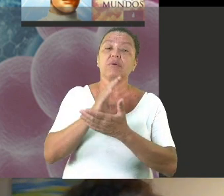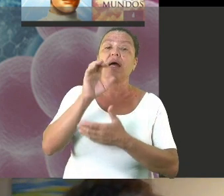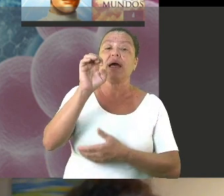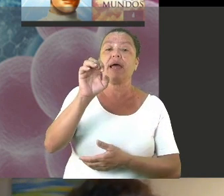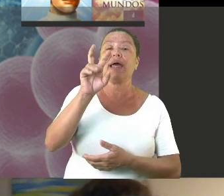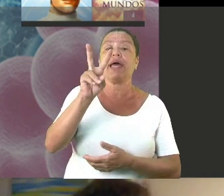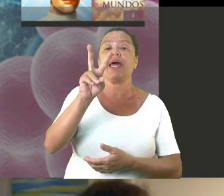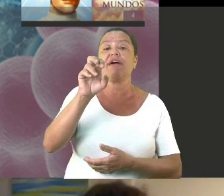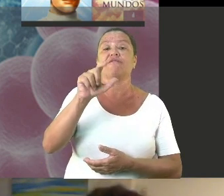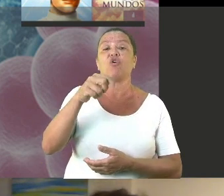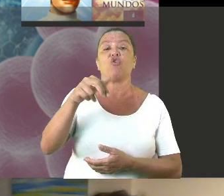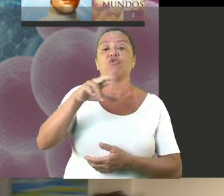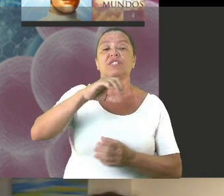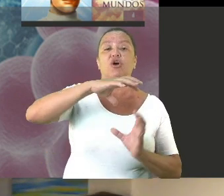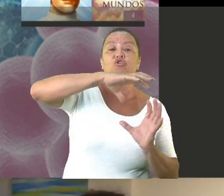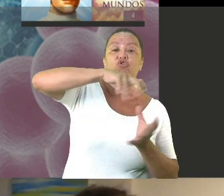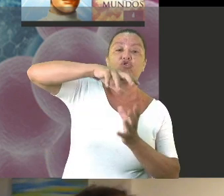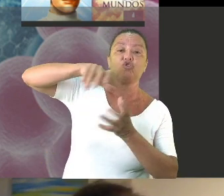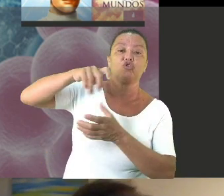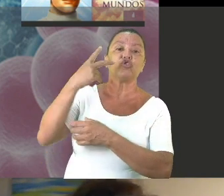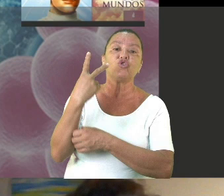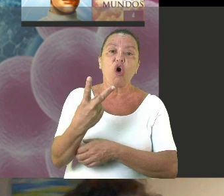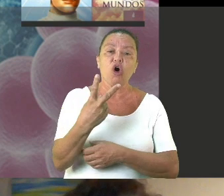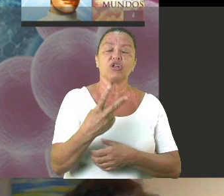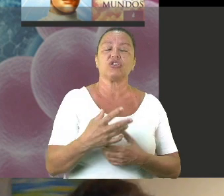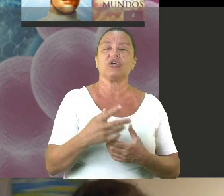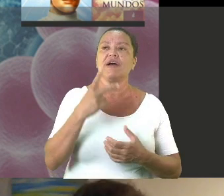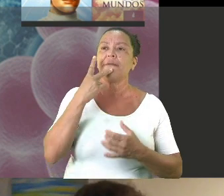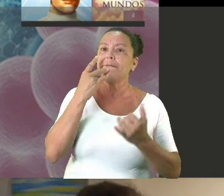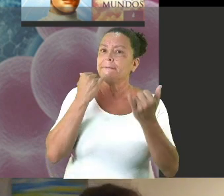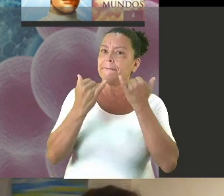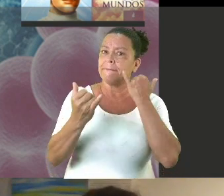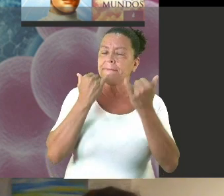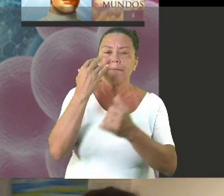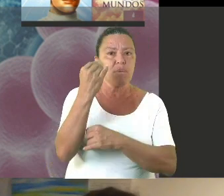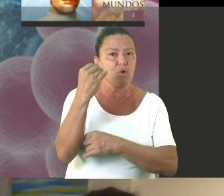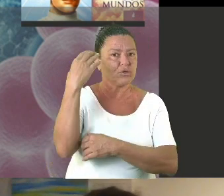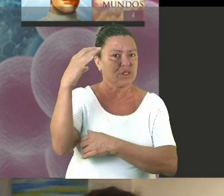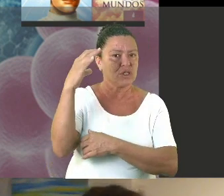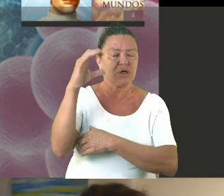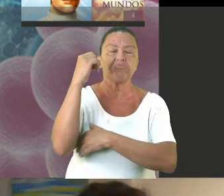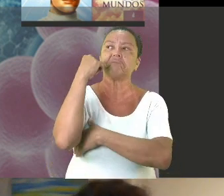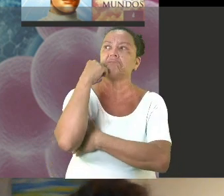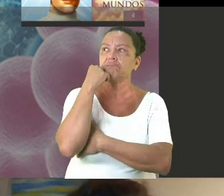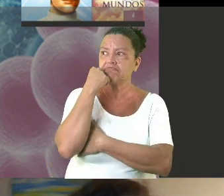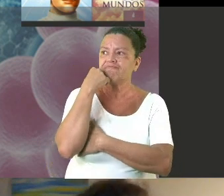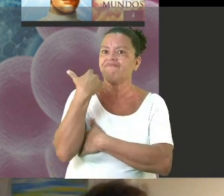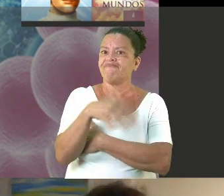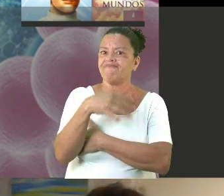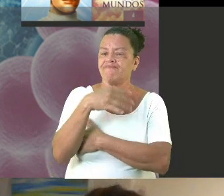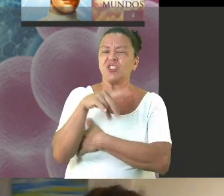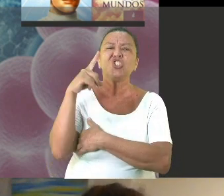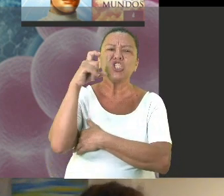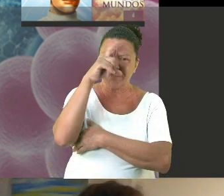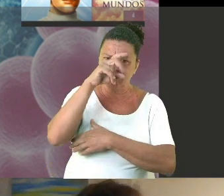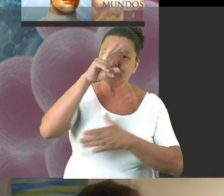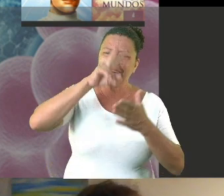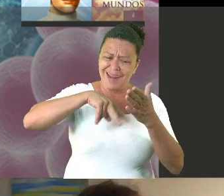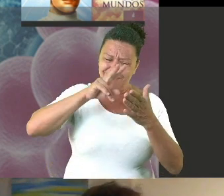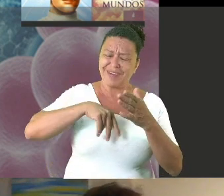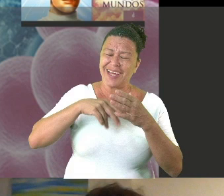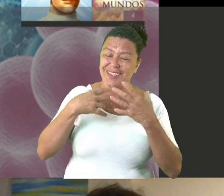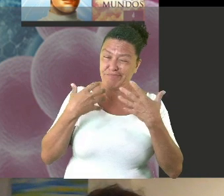Dois Mundos, onde ele traz muita informação científica, bastante difícil, até uma leitura